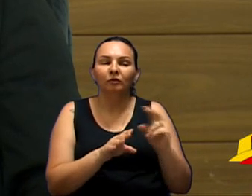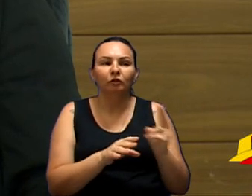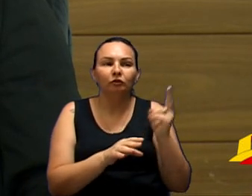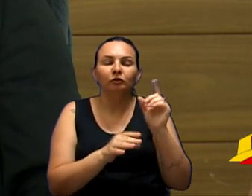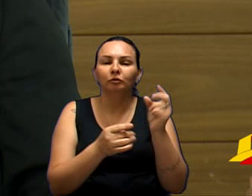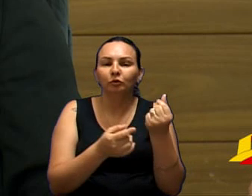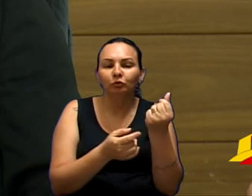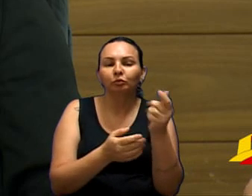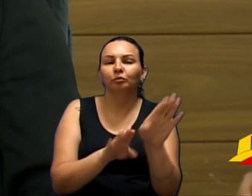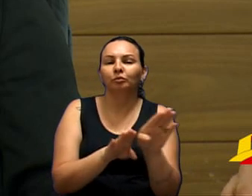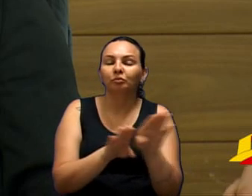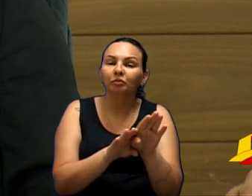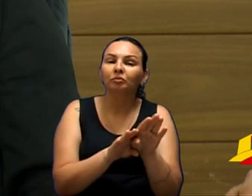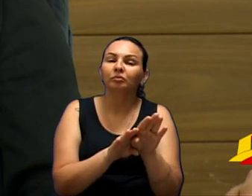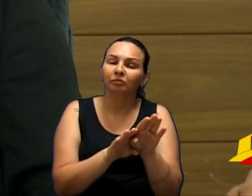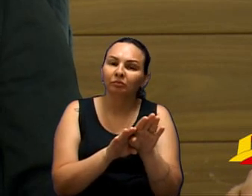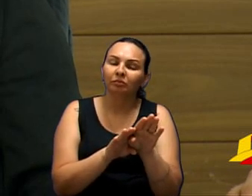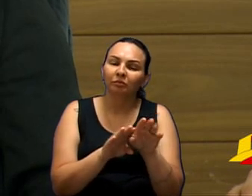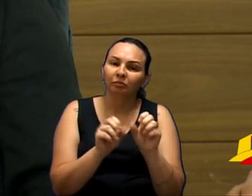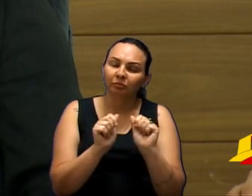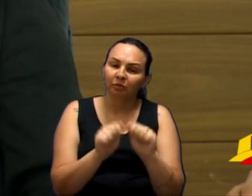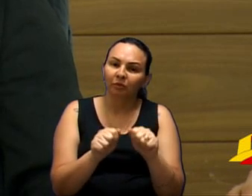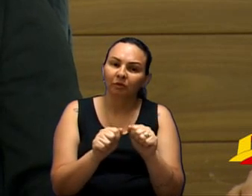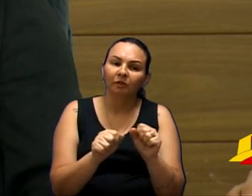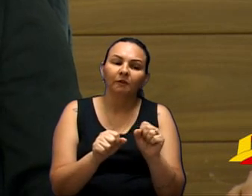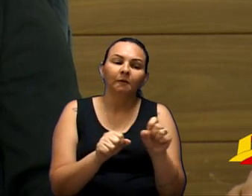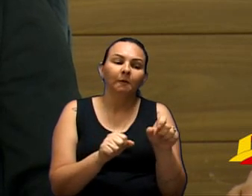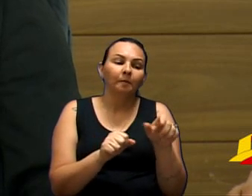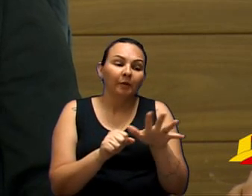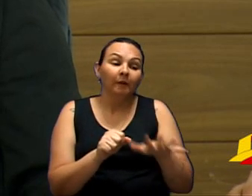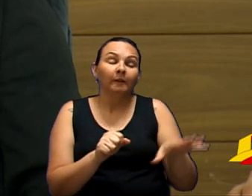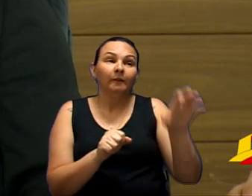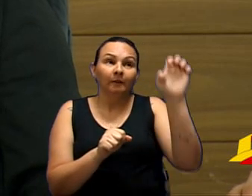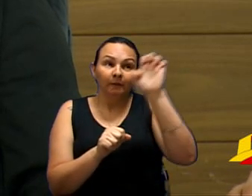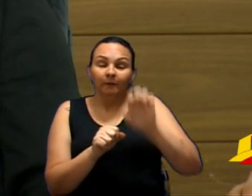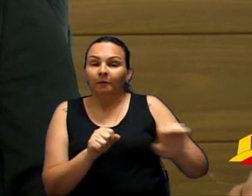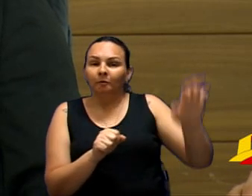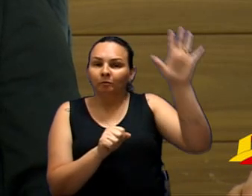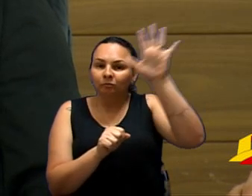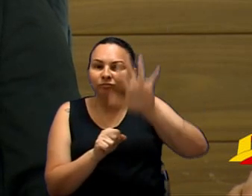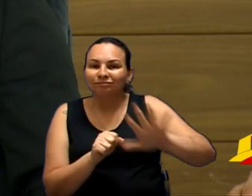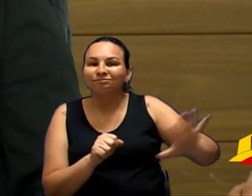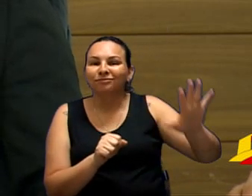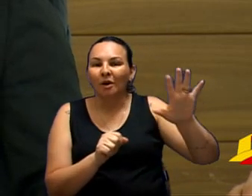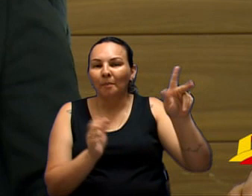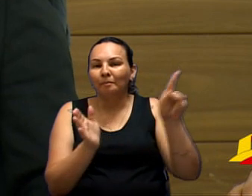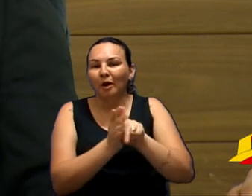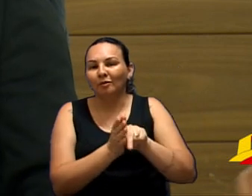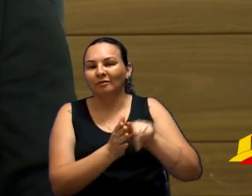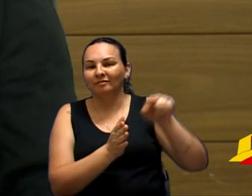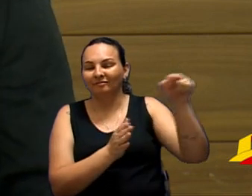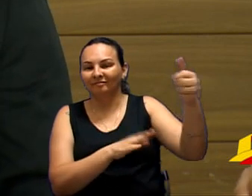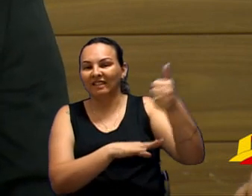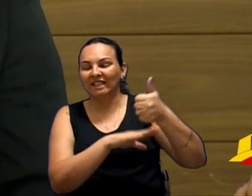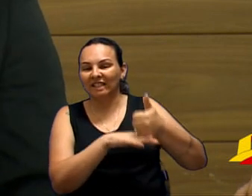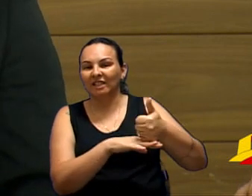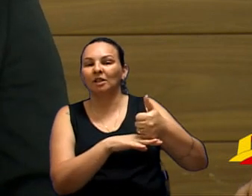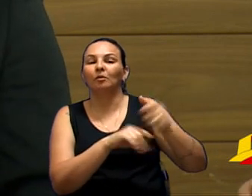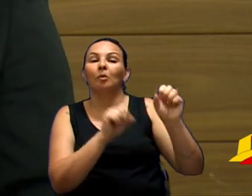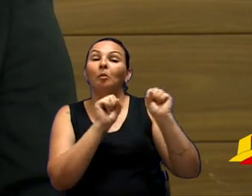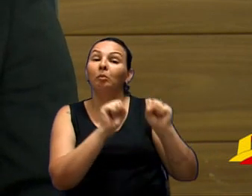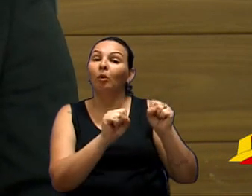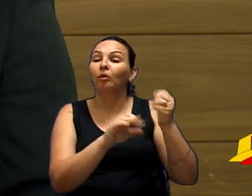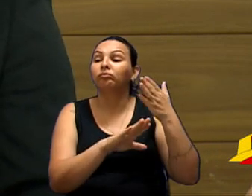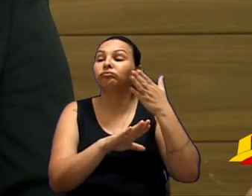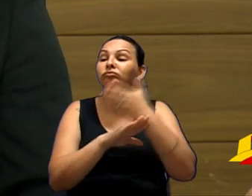ter é que ela por cento de uma de uma esfera federal ela pode ter um trabalho também no plano diretor da cidade